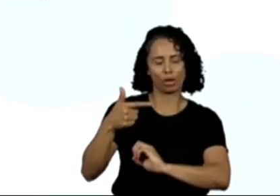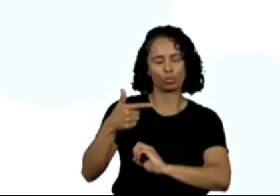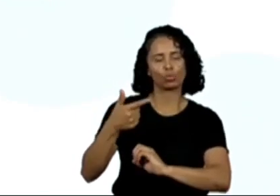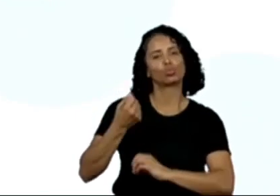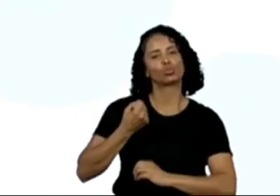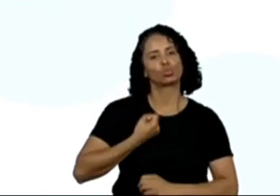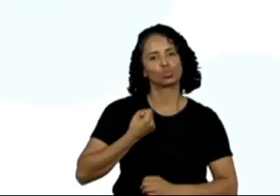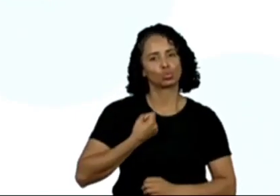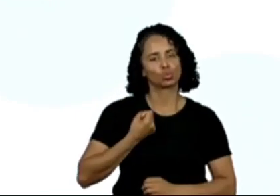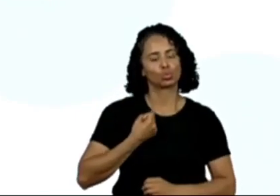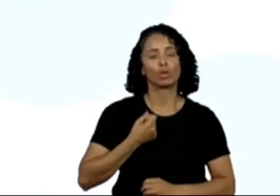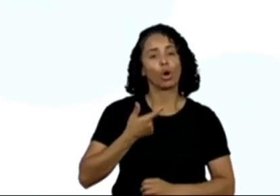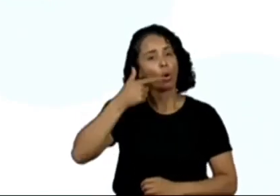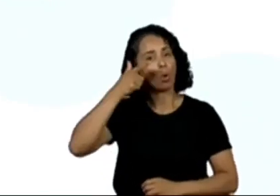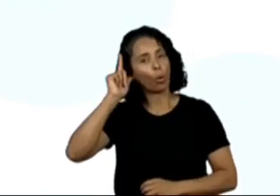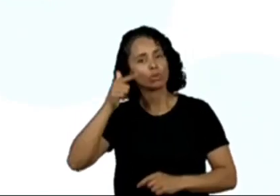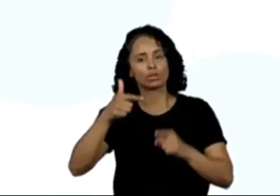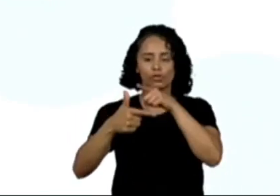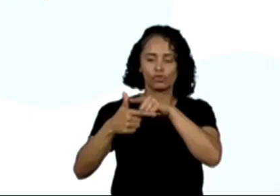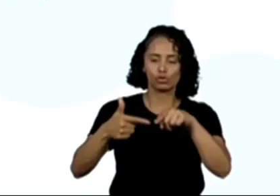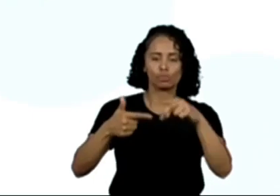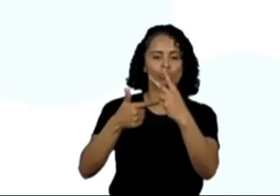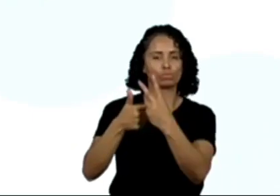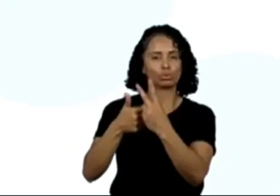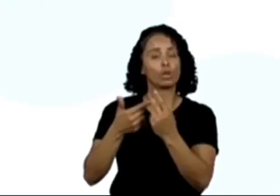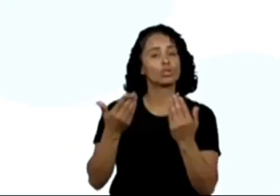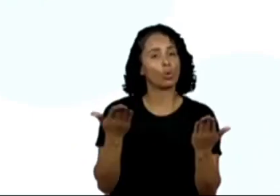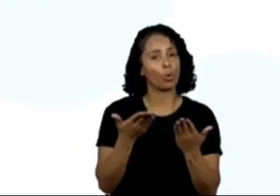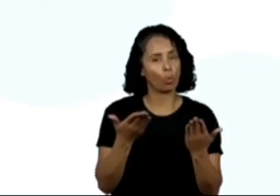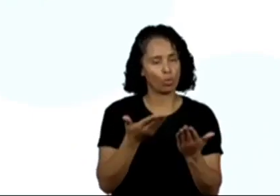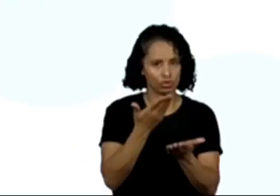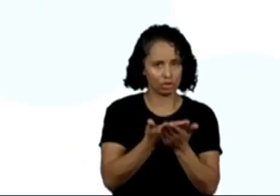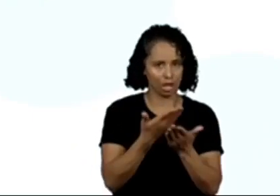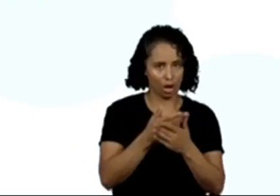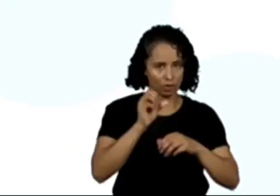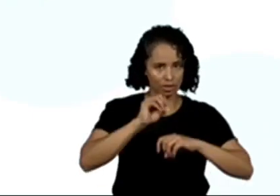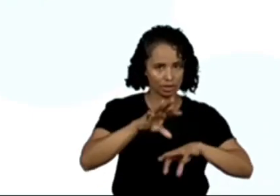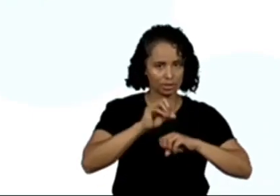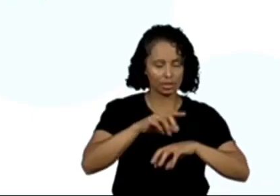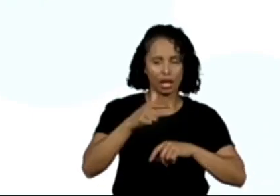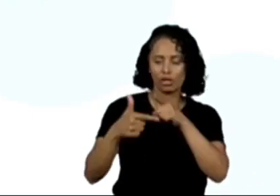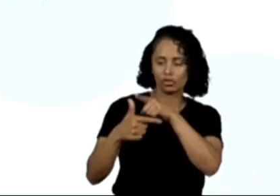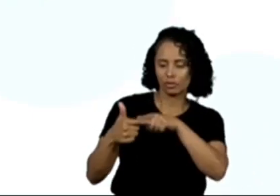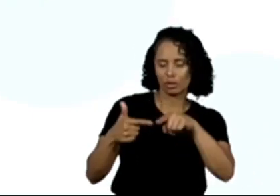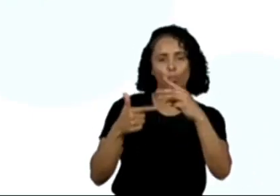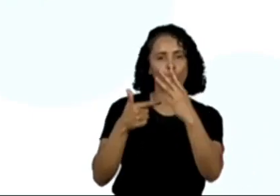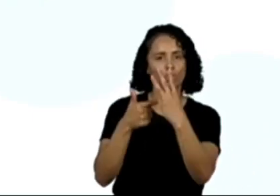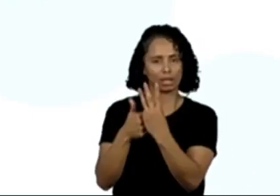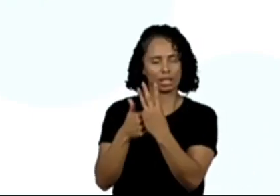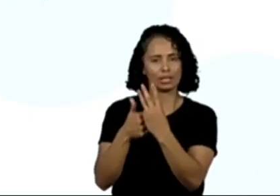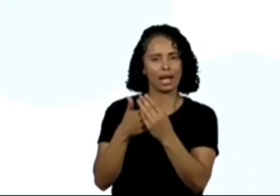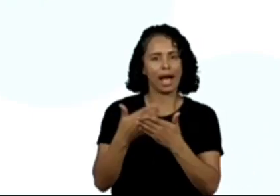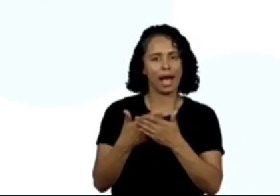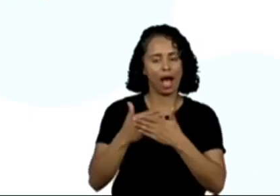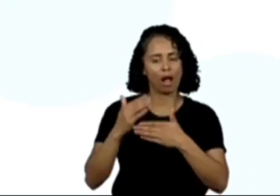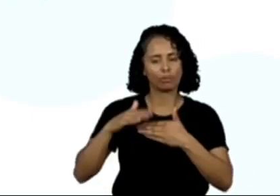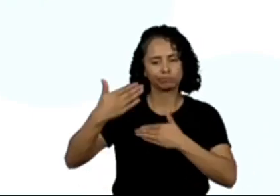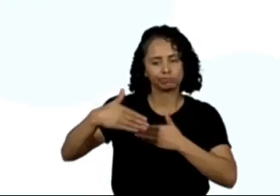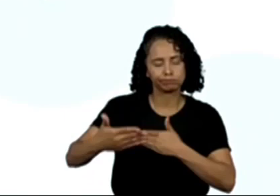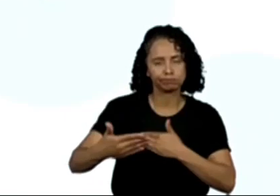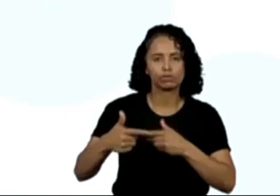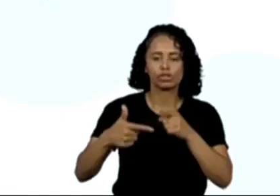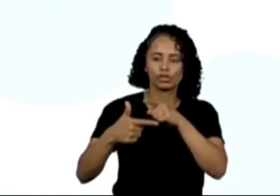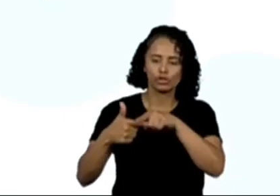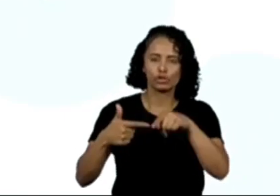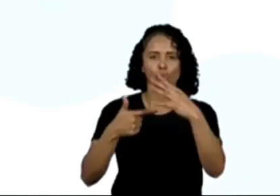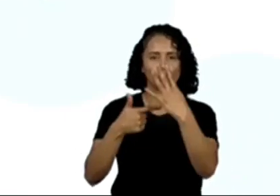ontem por 2, na aula de hoje por 3, nas próximas aulas aí nós vamos ver 4, 5 e